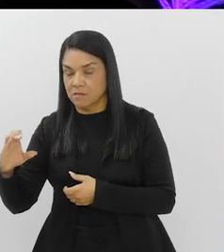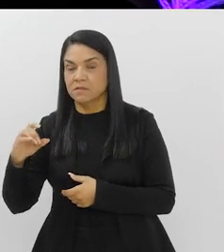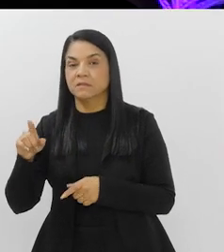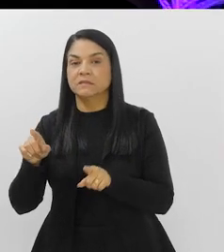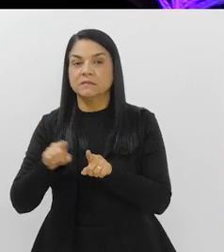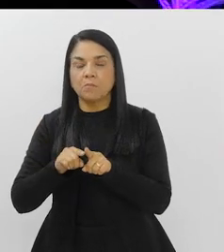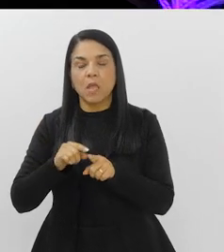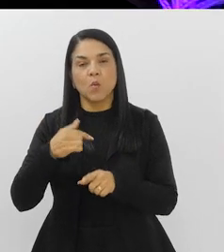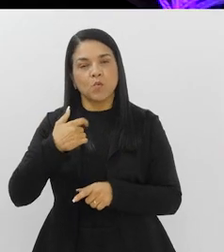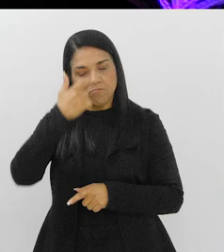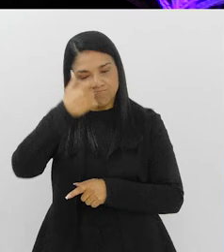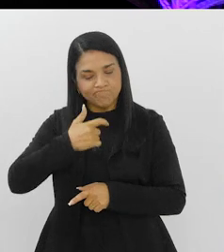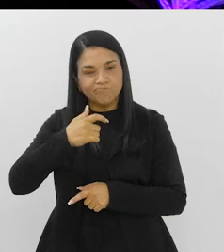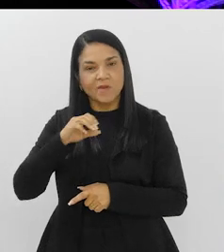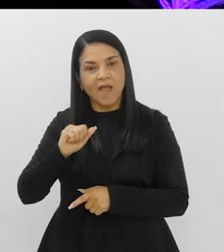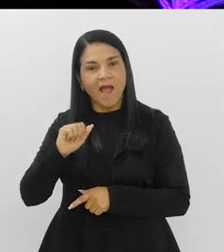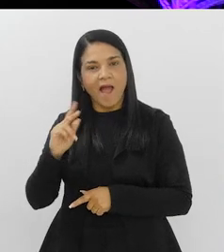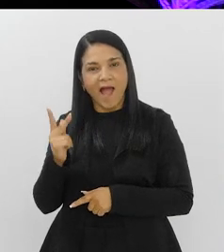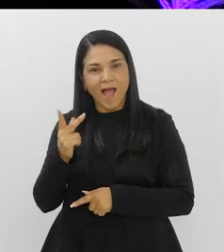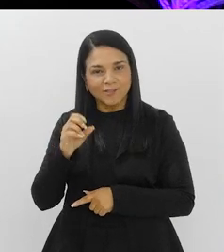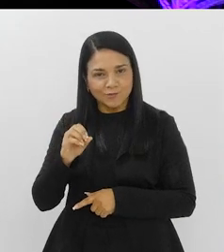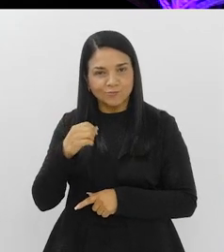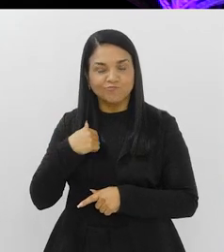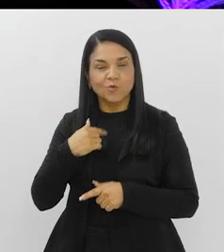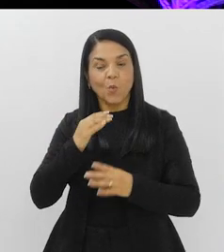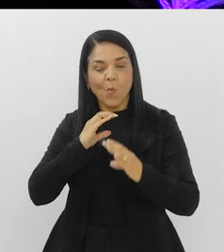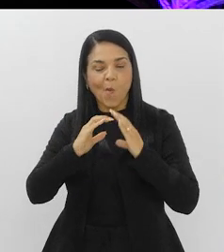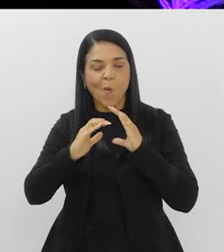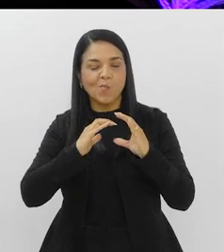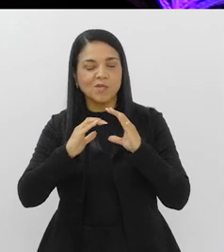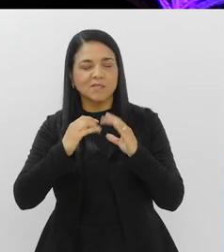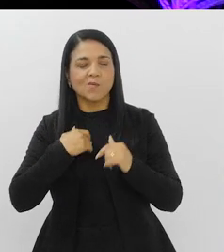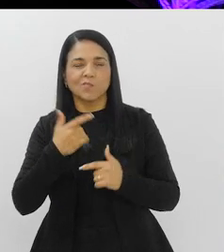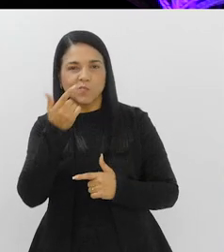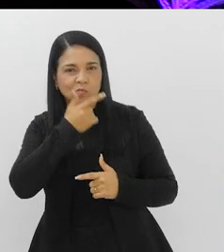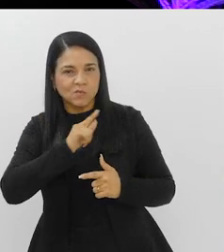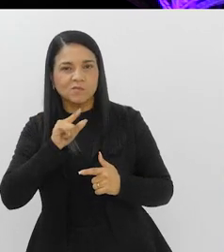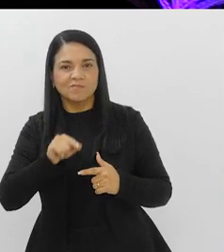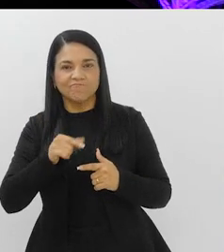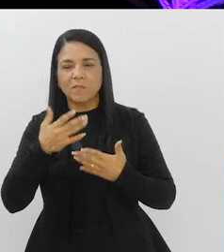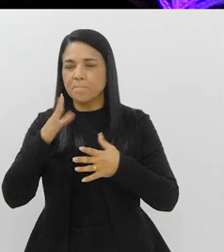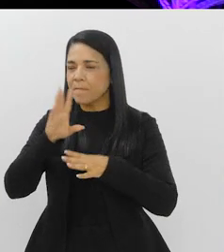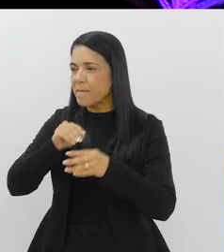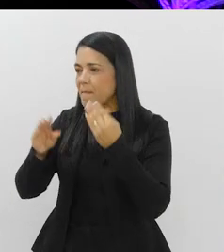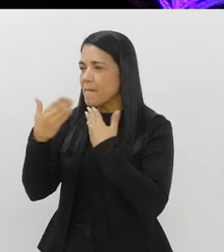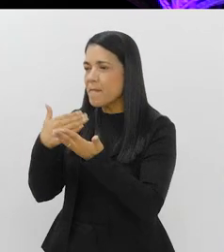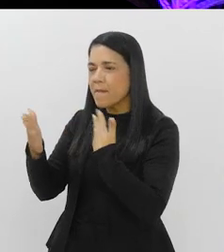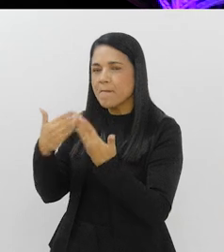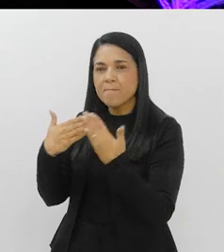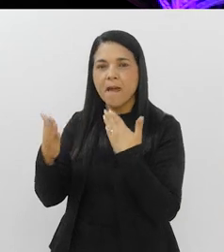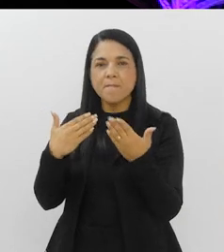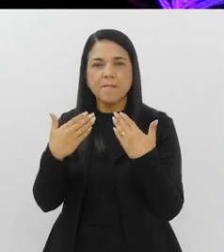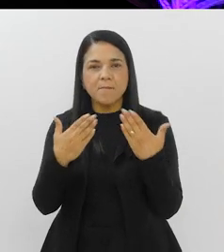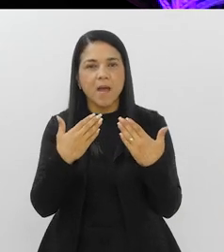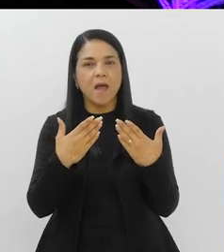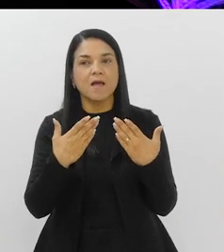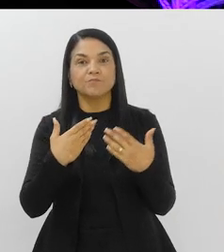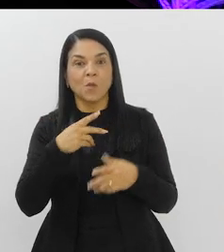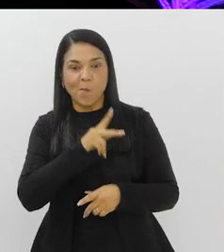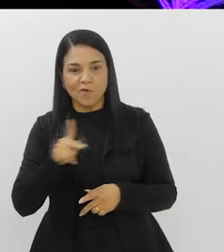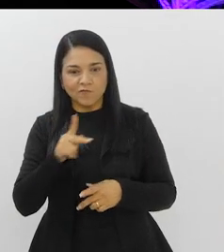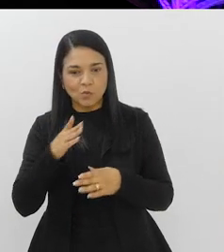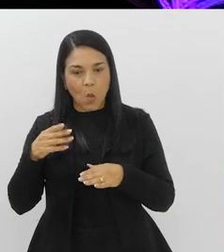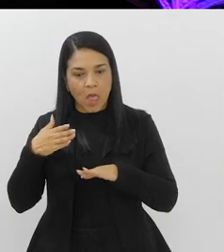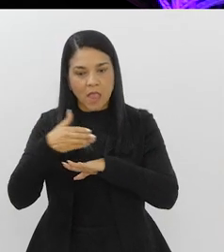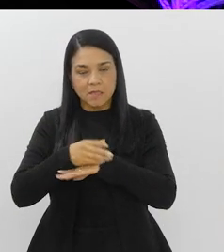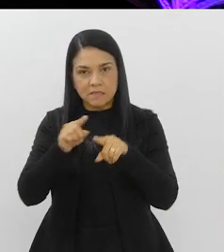também pelo que eu acho que eu sou faço bem quer me comunicar Então eu ia sempre falando com as pessoas conversando falando com os